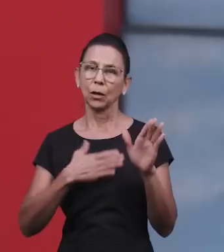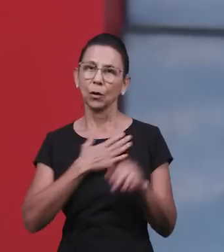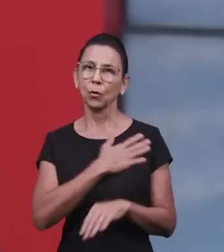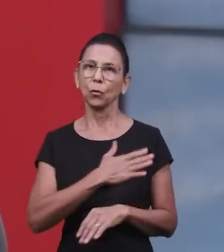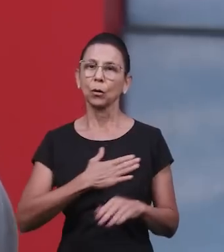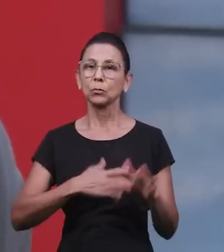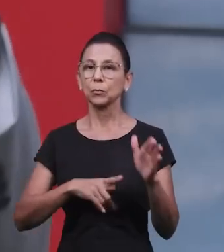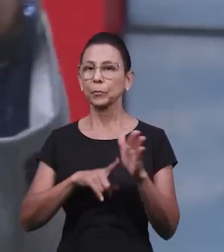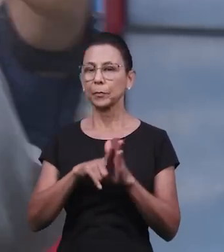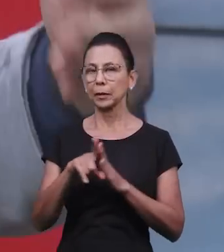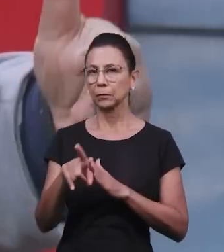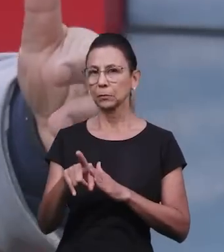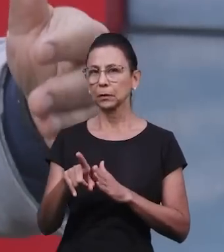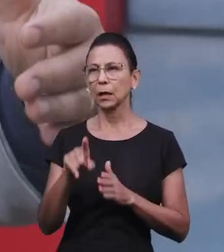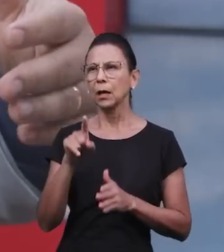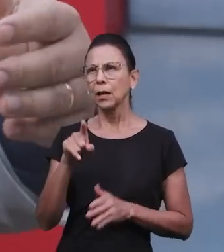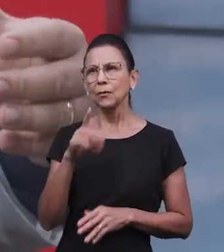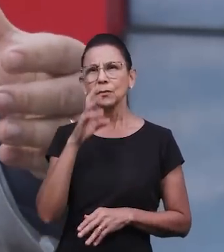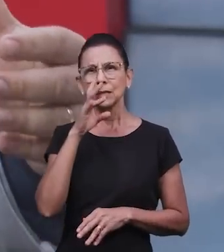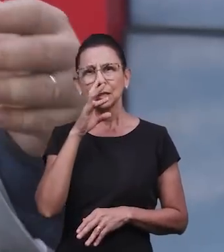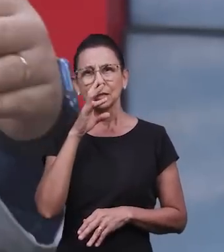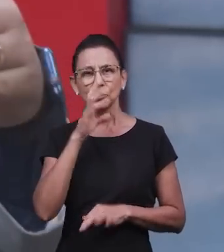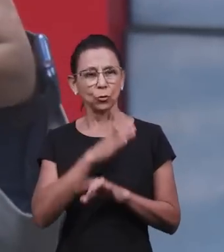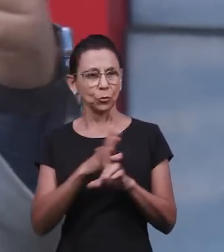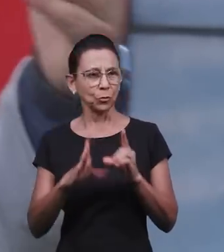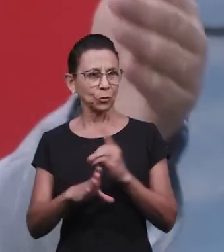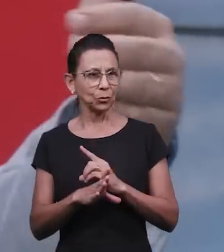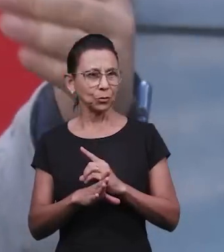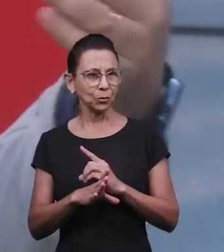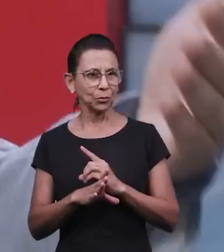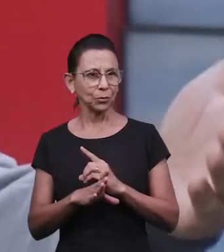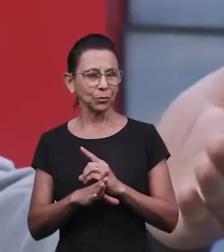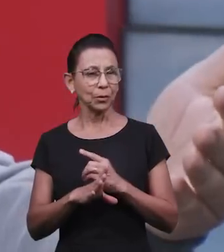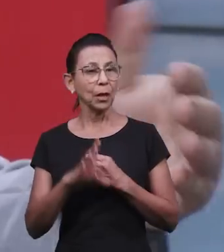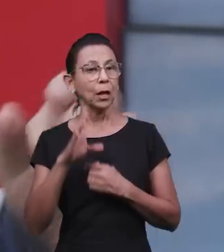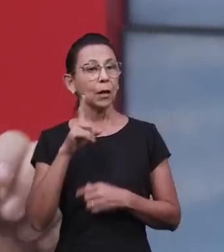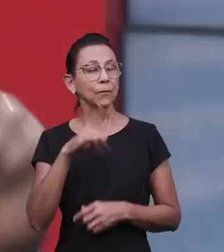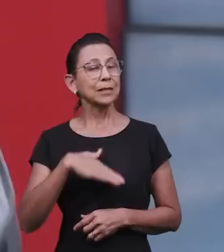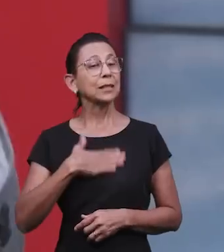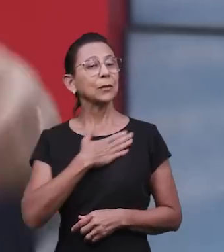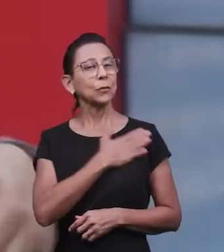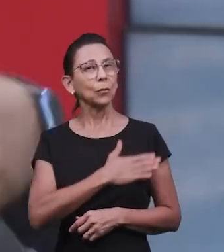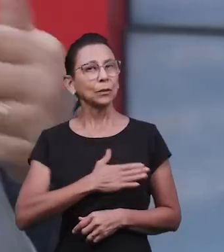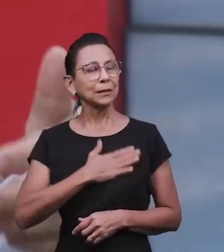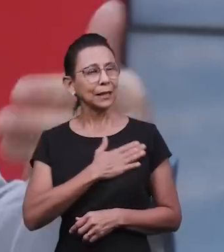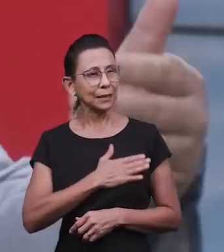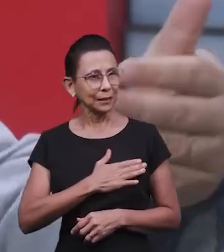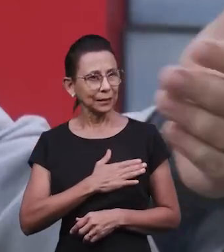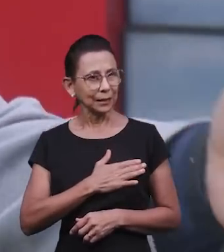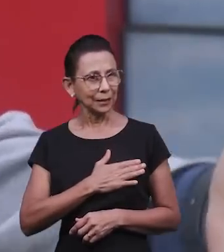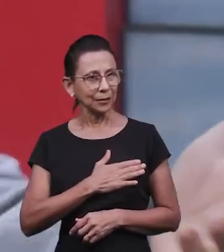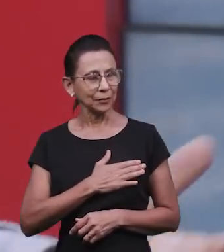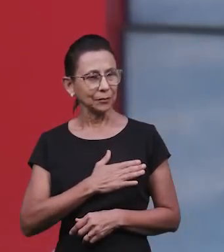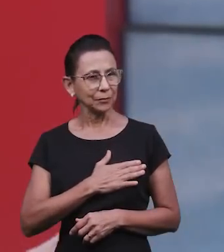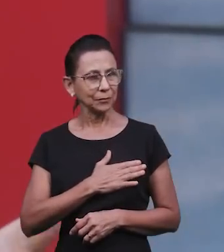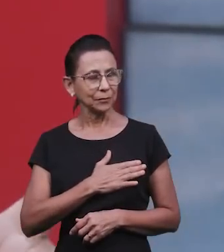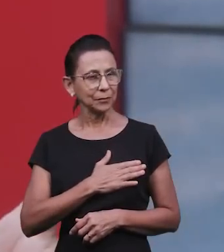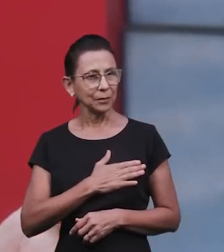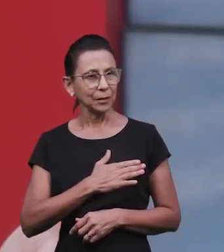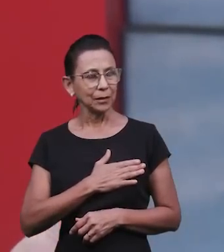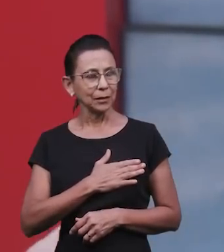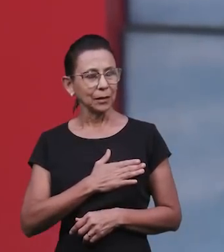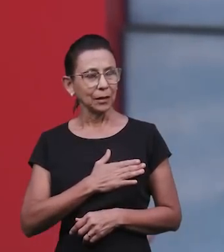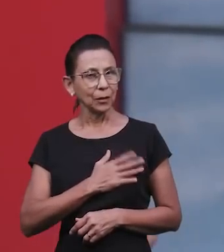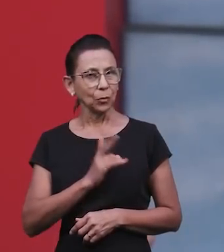né? Perguntar, você me enviou o link do culto? Pergunta, você assistiu o culto? Você gostou? Você gostaria que eu continuasse a